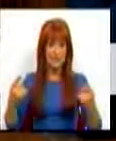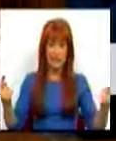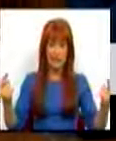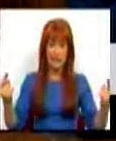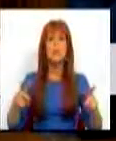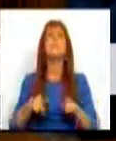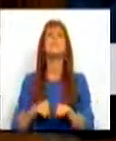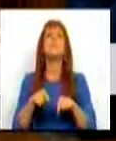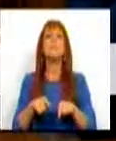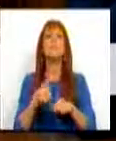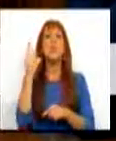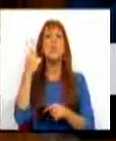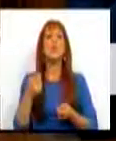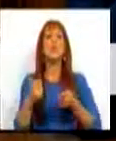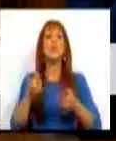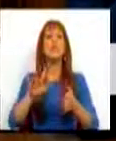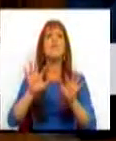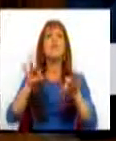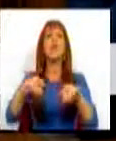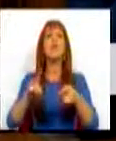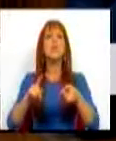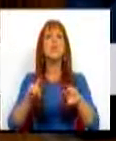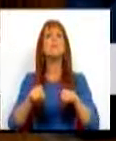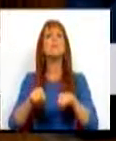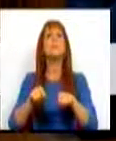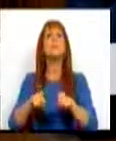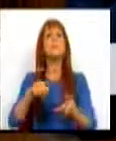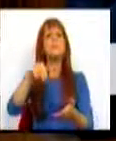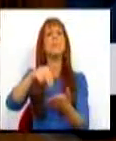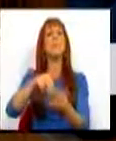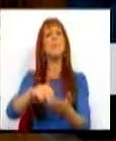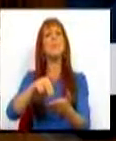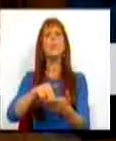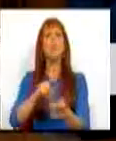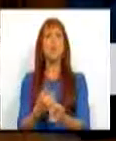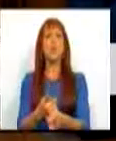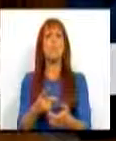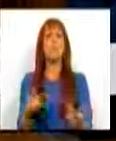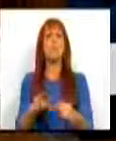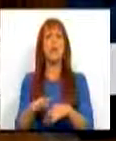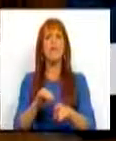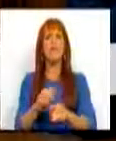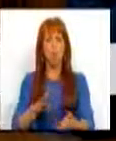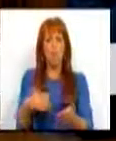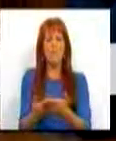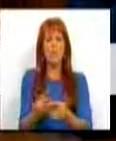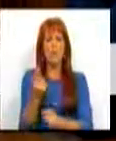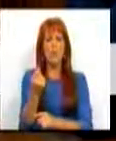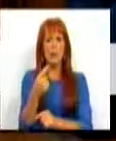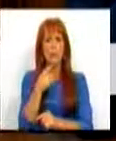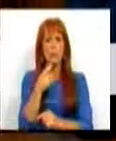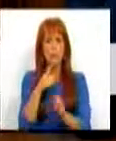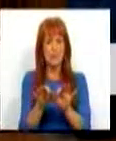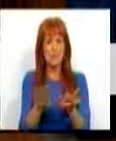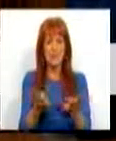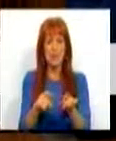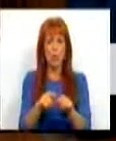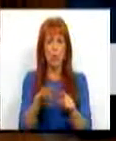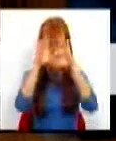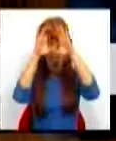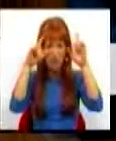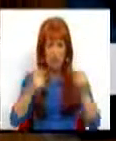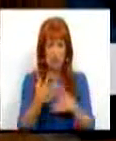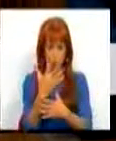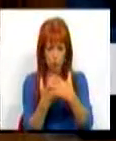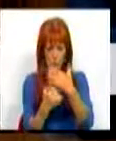e conduziu, reorganizou e levou até ao fim. No final recebeu duas ofertas, um pouco fruto da turbulência que tivemos nos